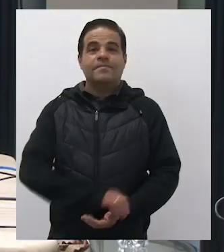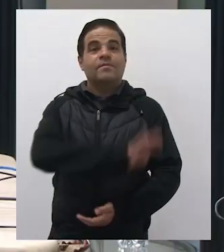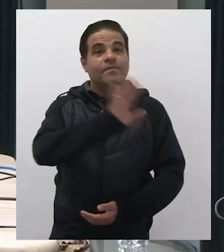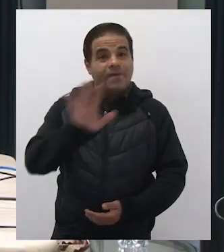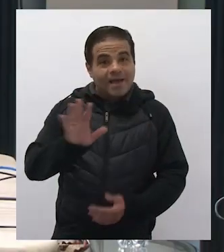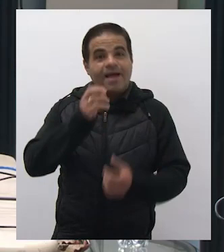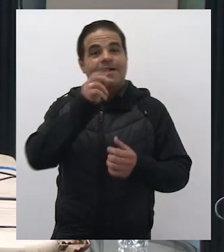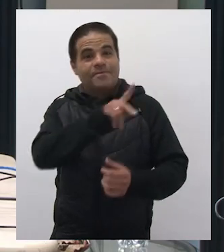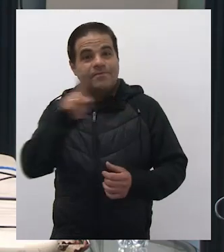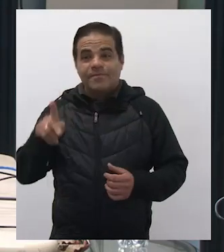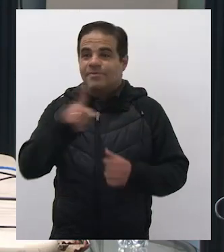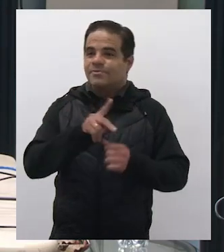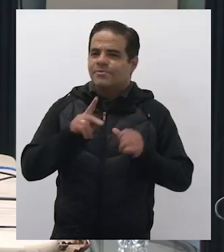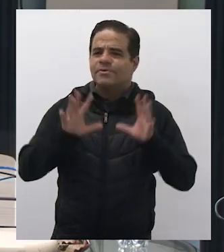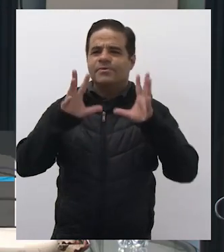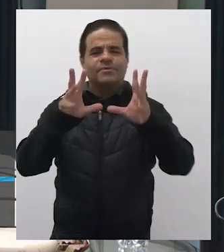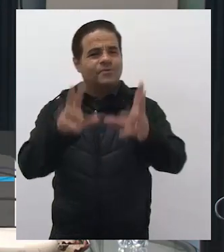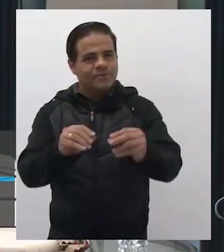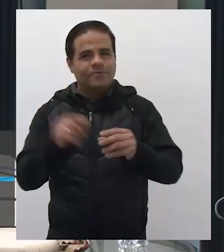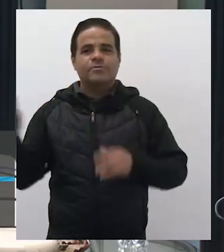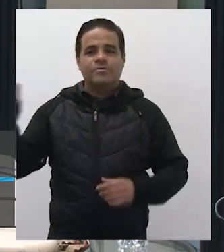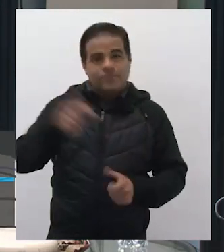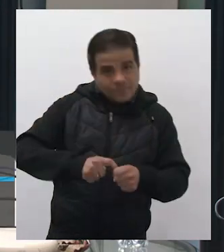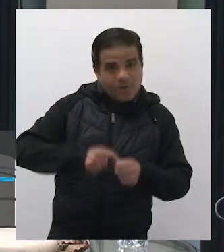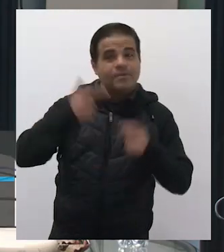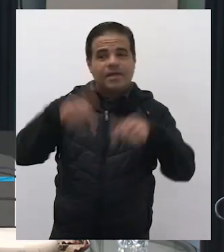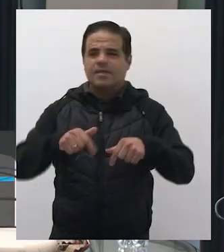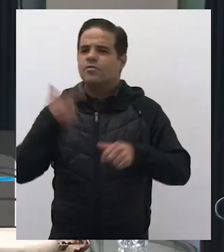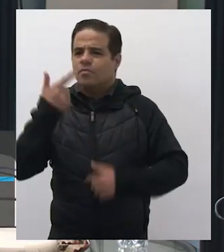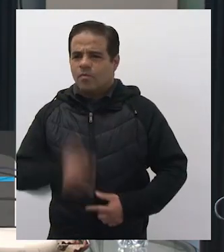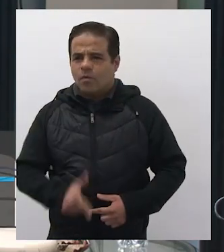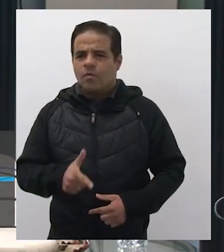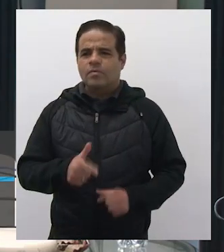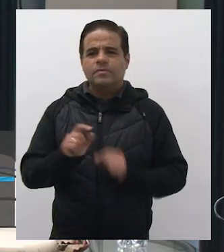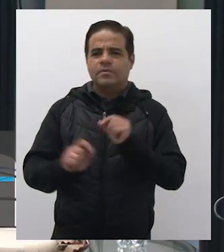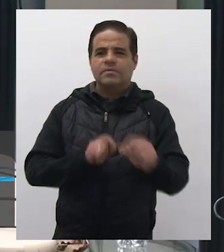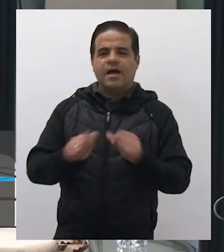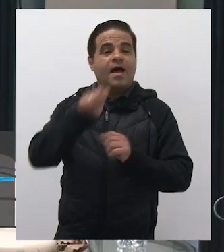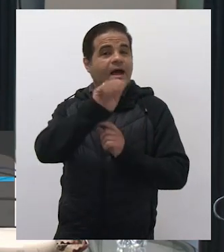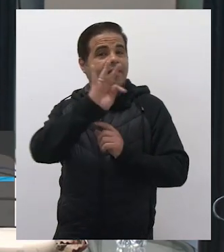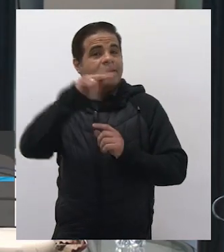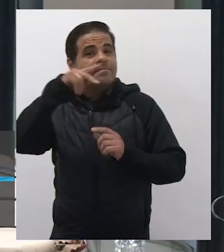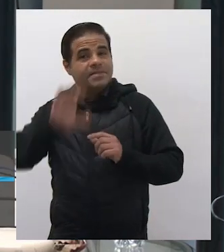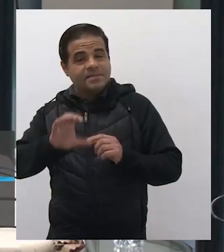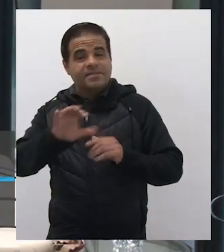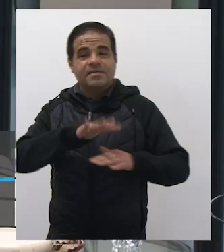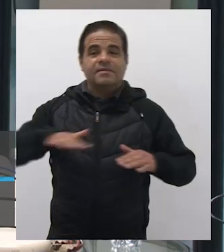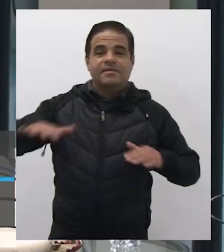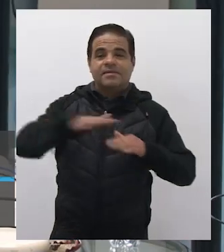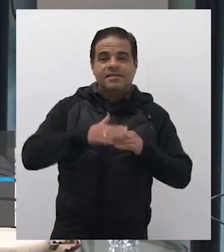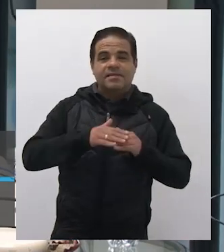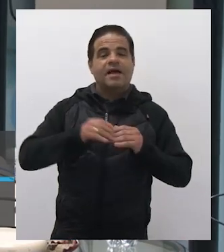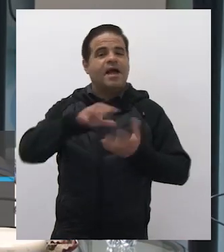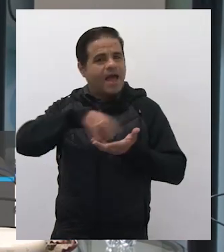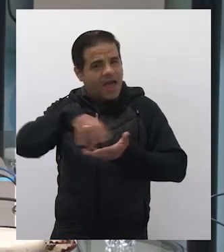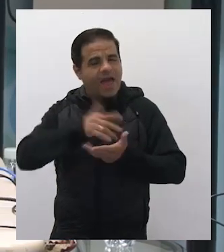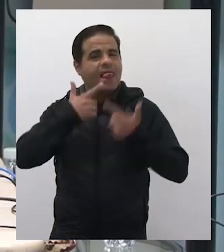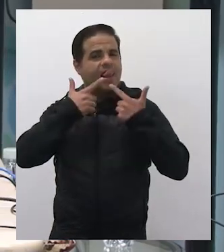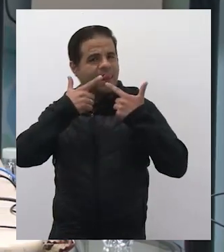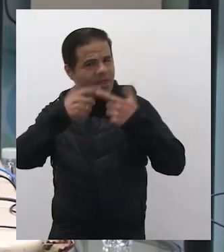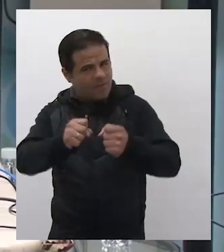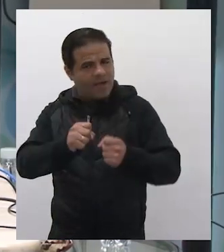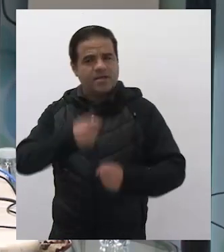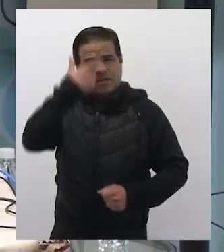Olá, professor, professora, estamos de volta para mais uma TPC da área de linguagens. E hoje eu